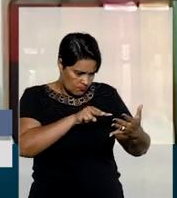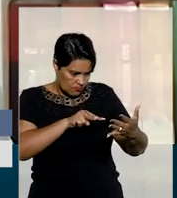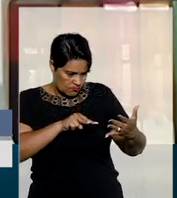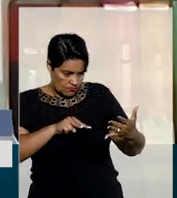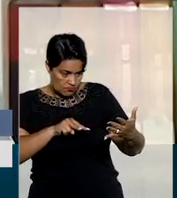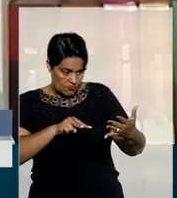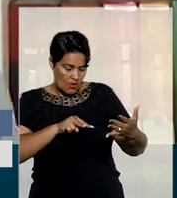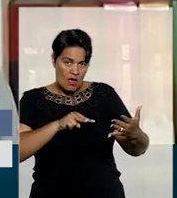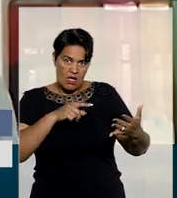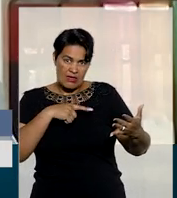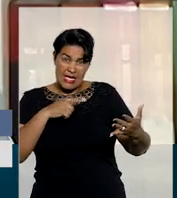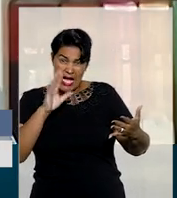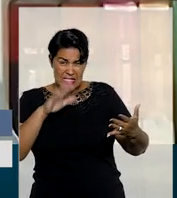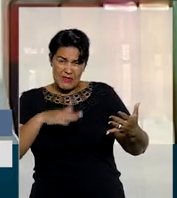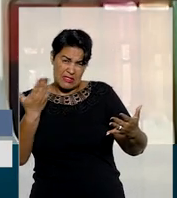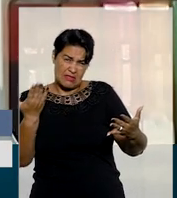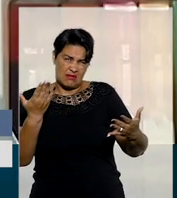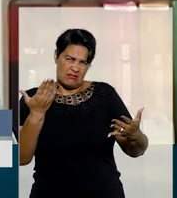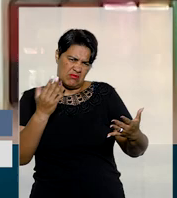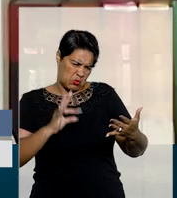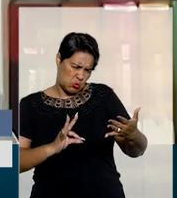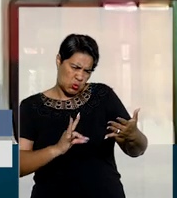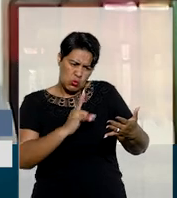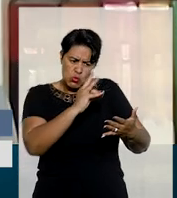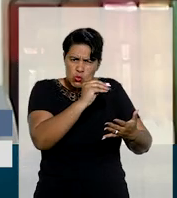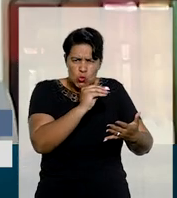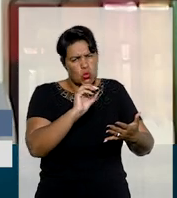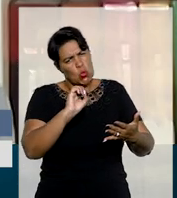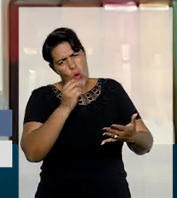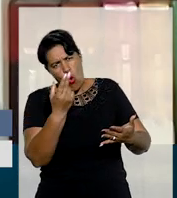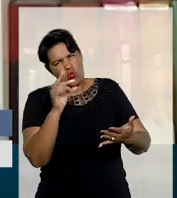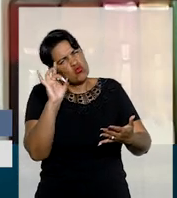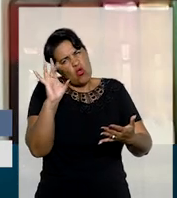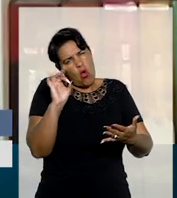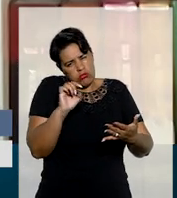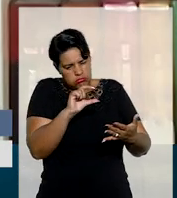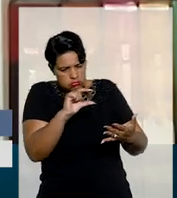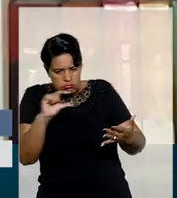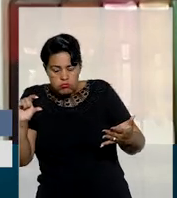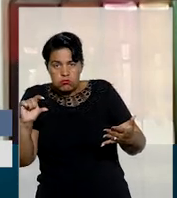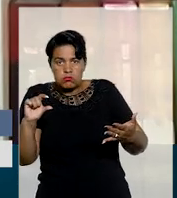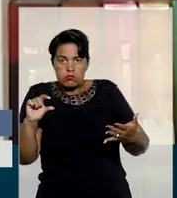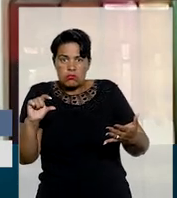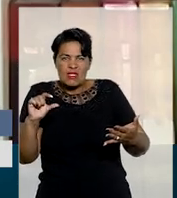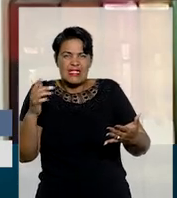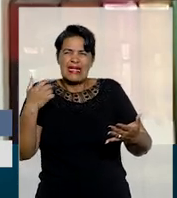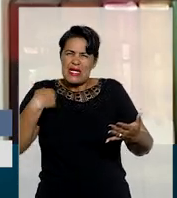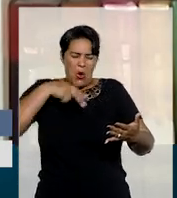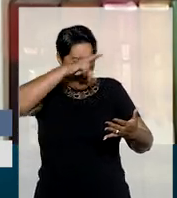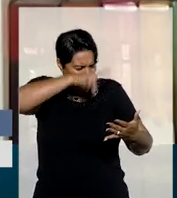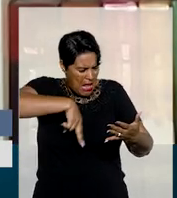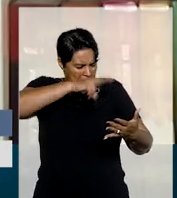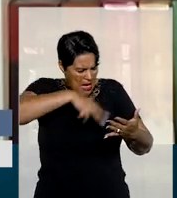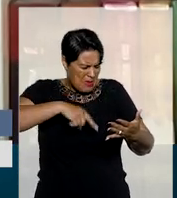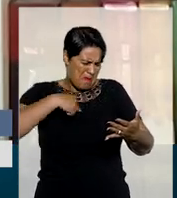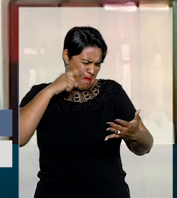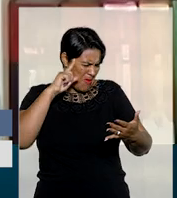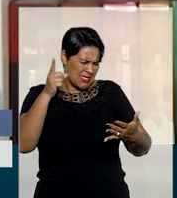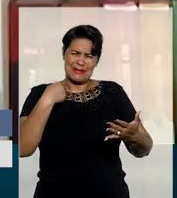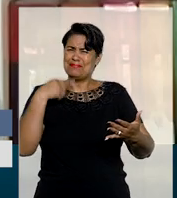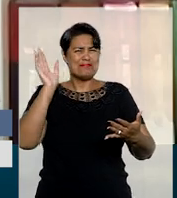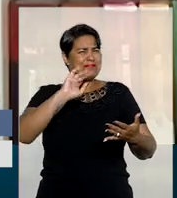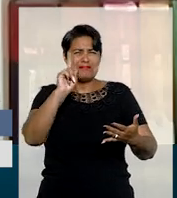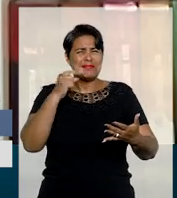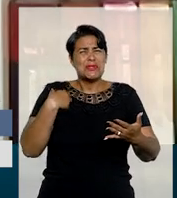cujo sentido, o texto todo, um parágrafo ou um tópico todo da decisão, não se consiga